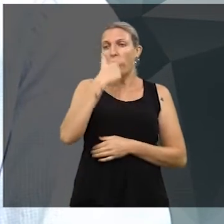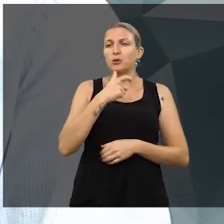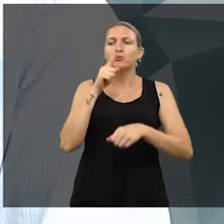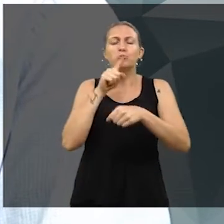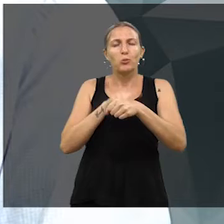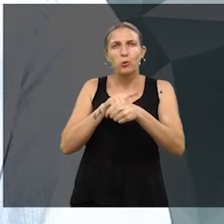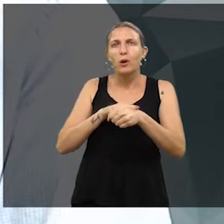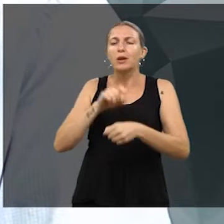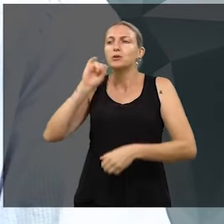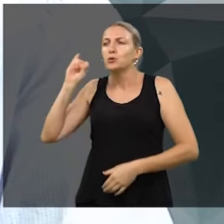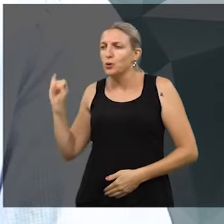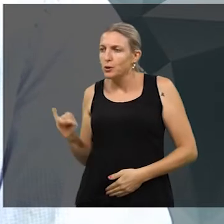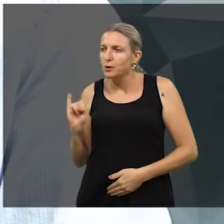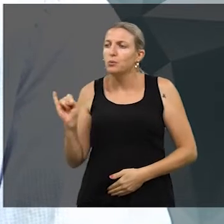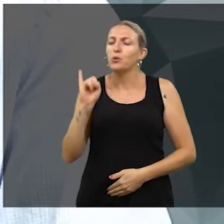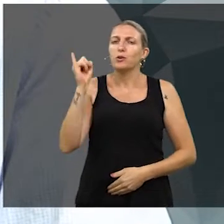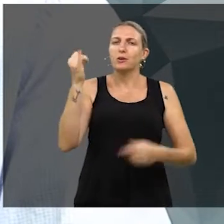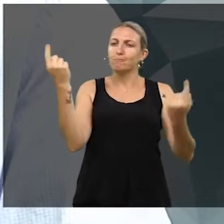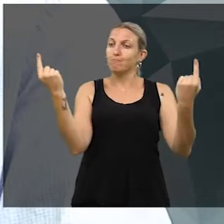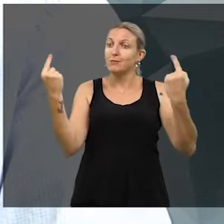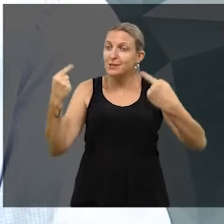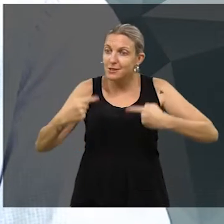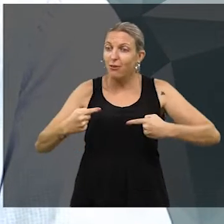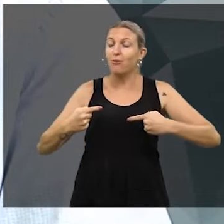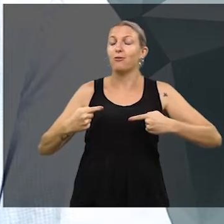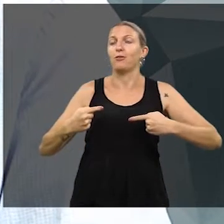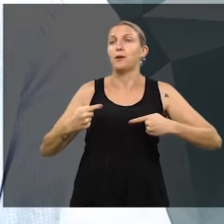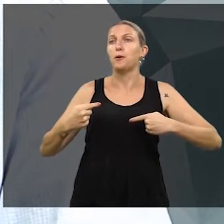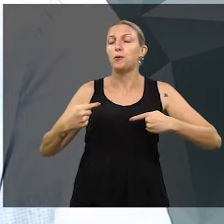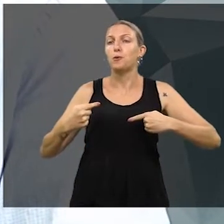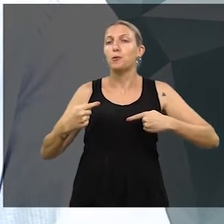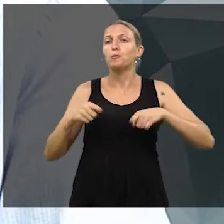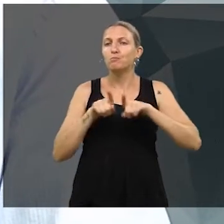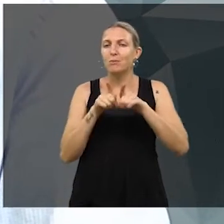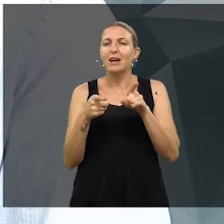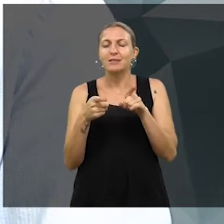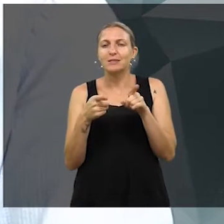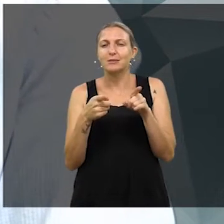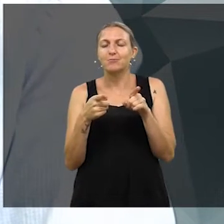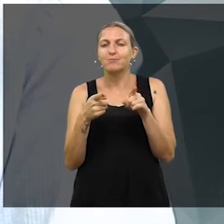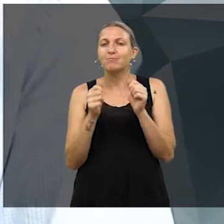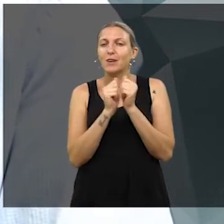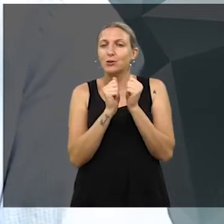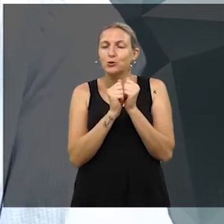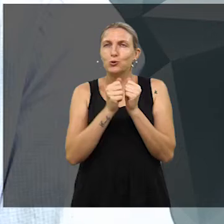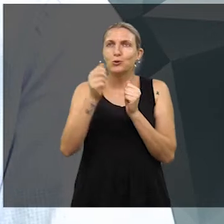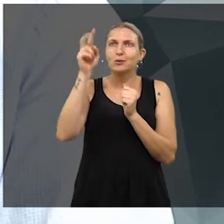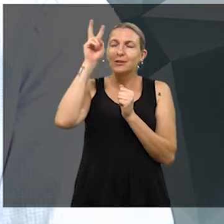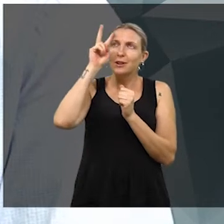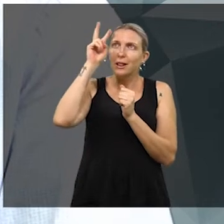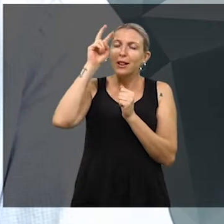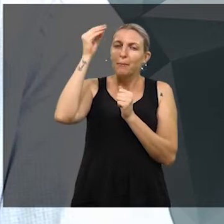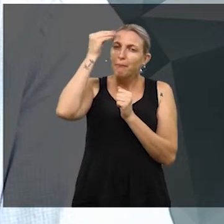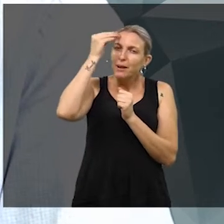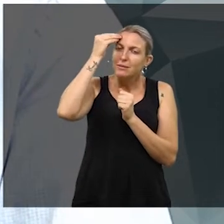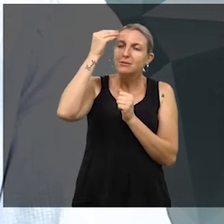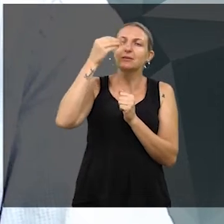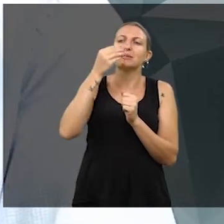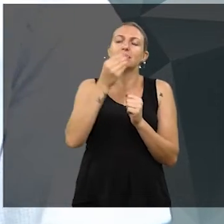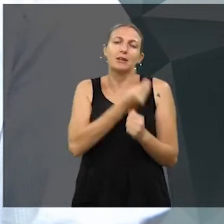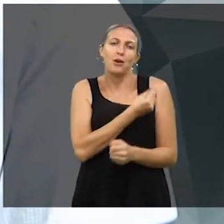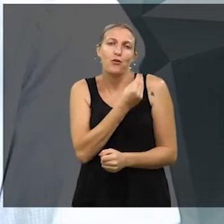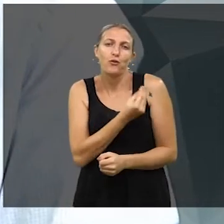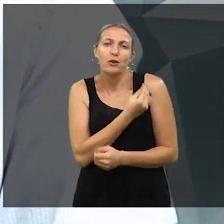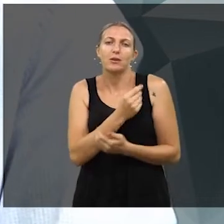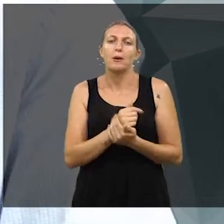um momento muito importante, um desafio grandioso que a gente leva para a nossa vida e que a gente procurou também atuar buscando isso, melhorar